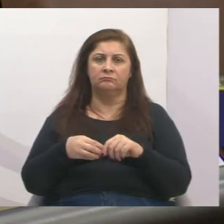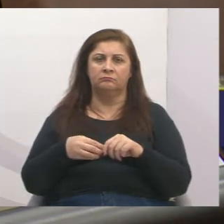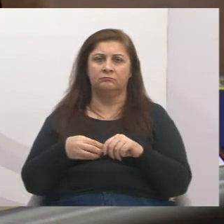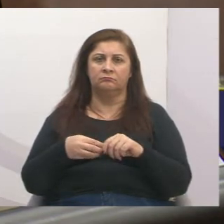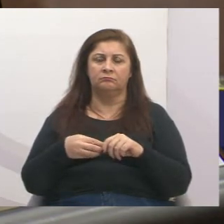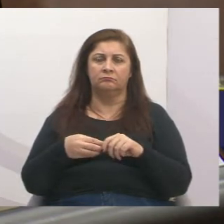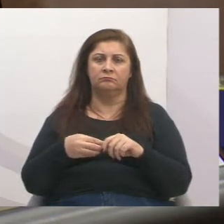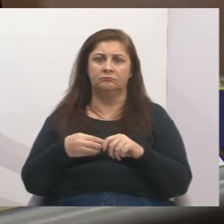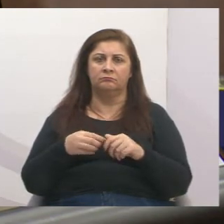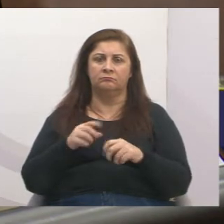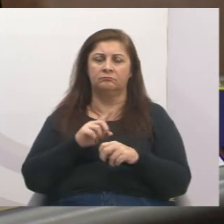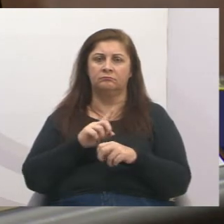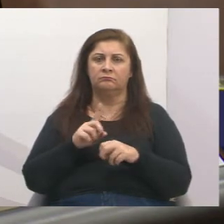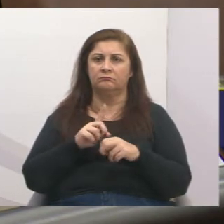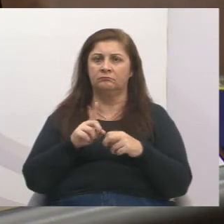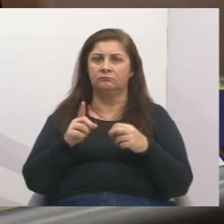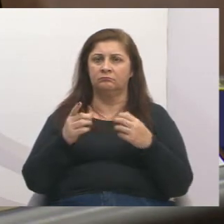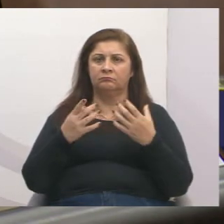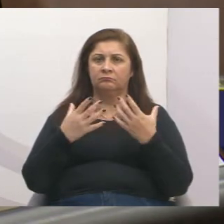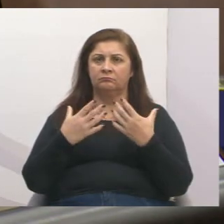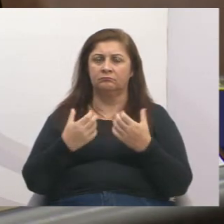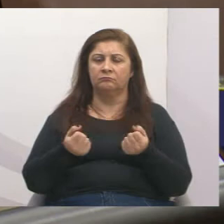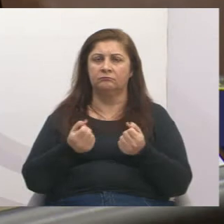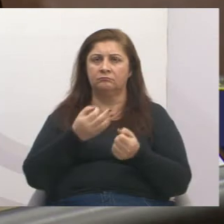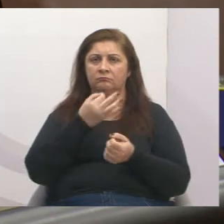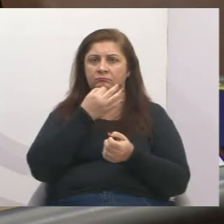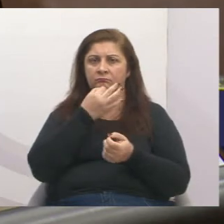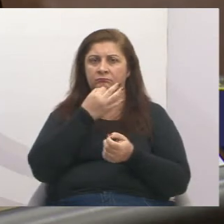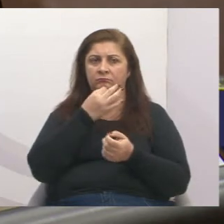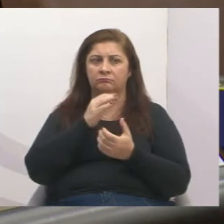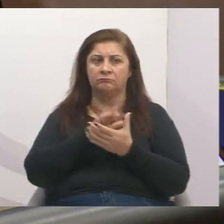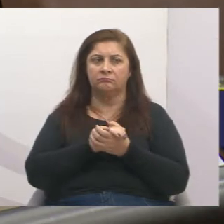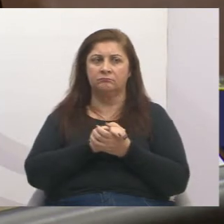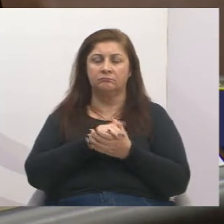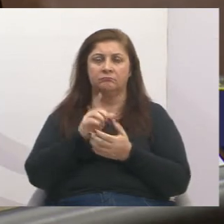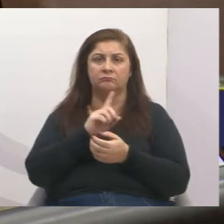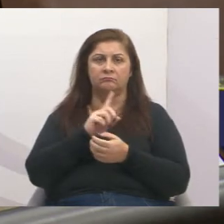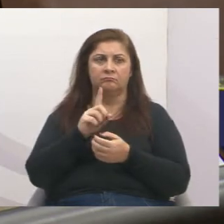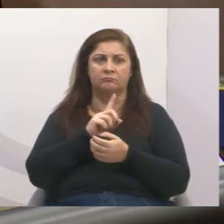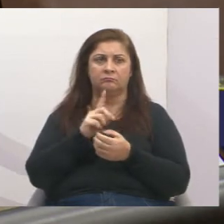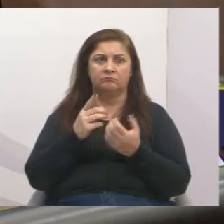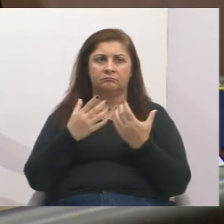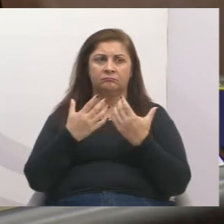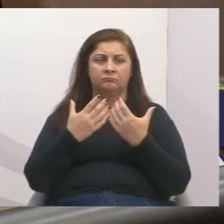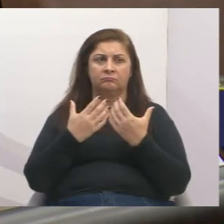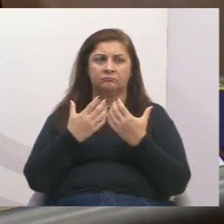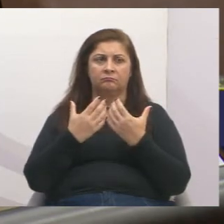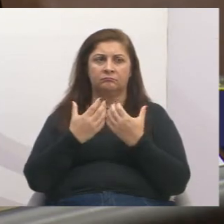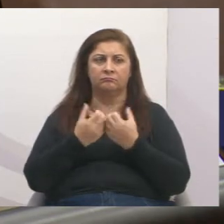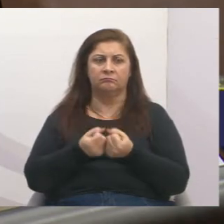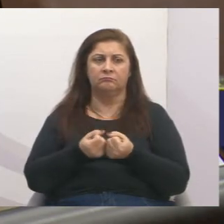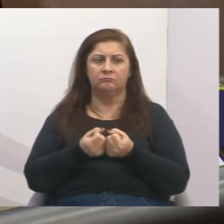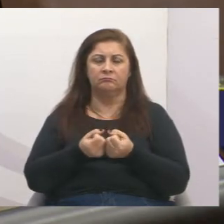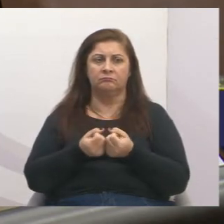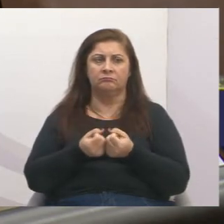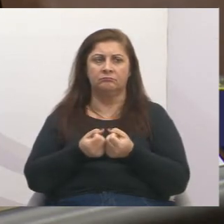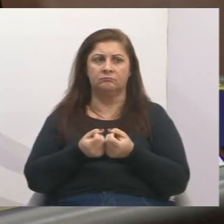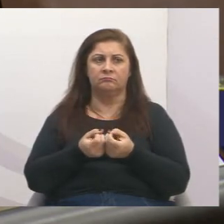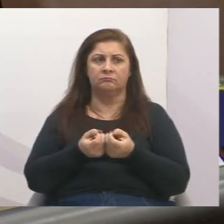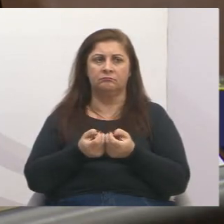não aceitam a contribuição do aposentado. Não vejo uma pessoa, que